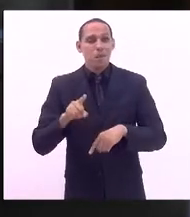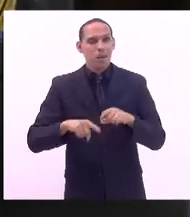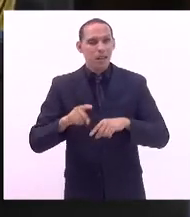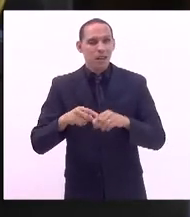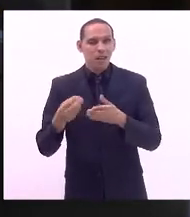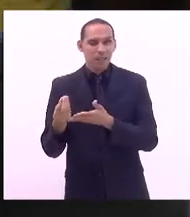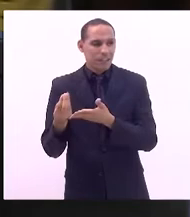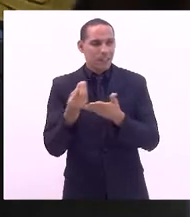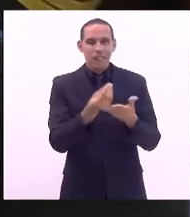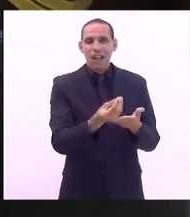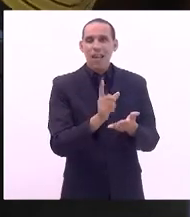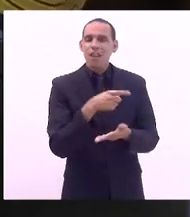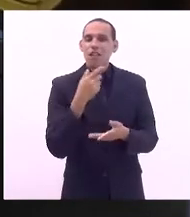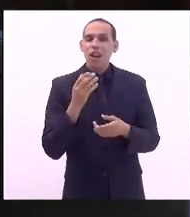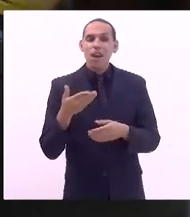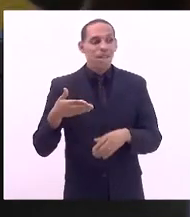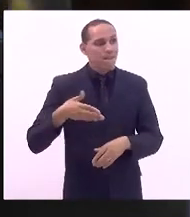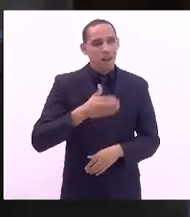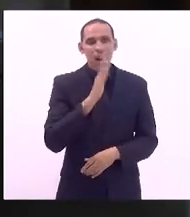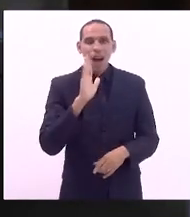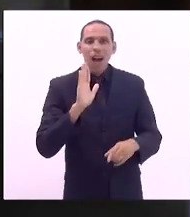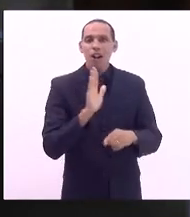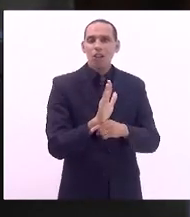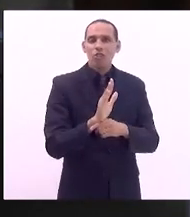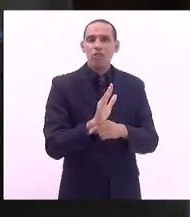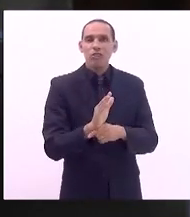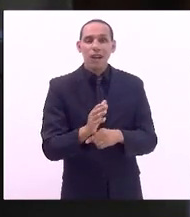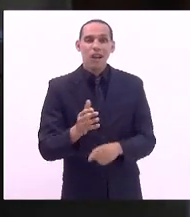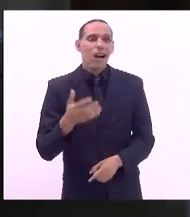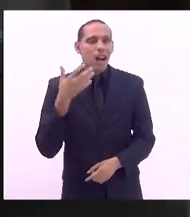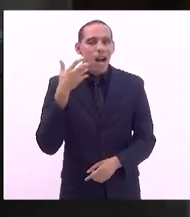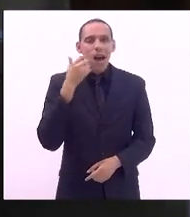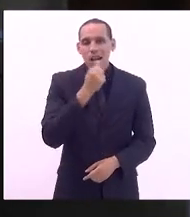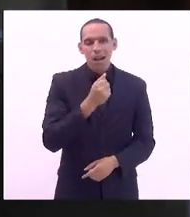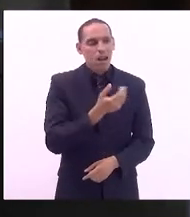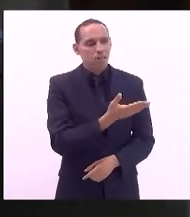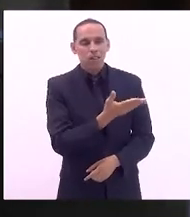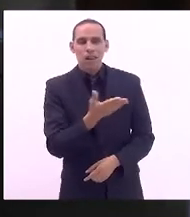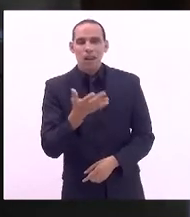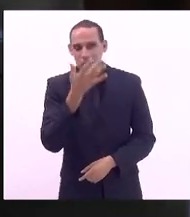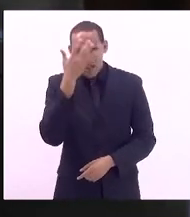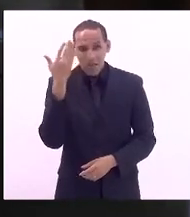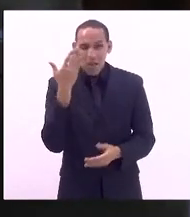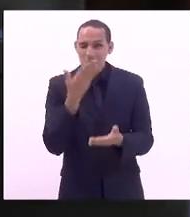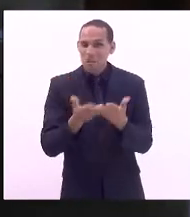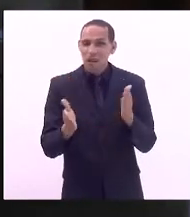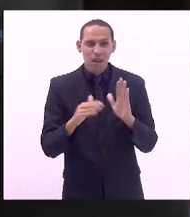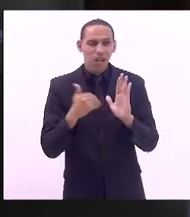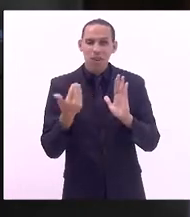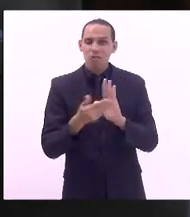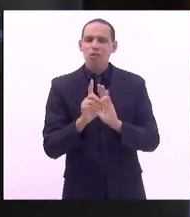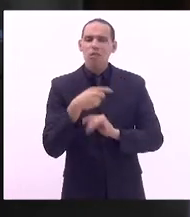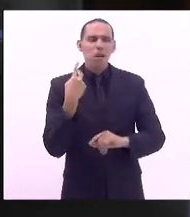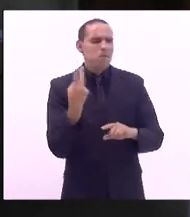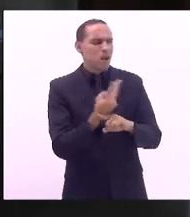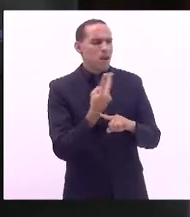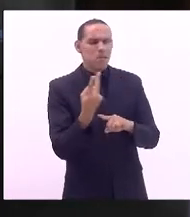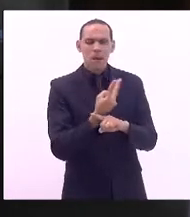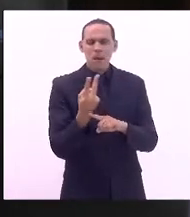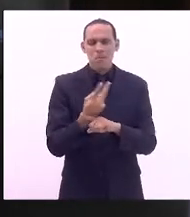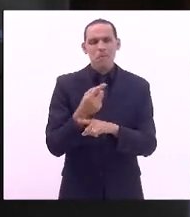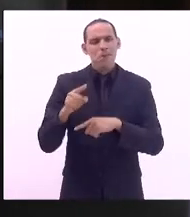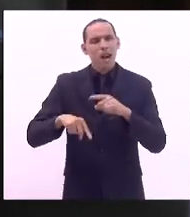lá ajudar a resgatar as pessoas que tinham perdido tudo resgatar nosso procuramos e buscamos lá